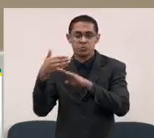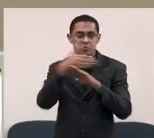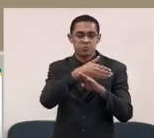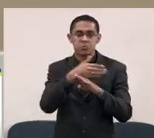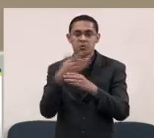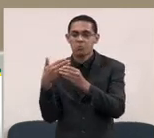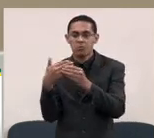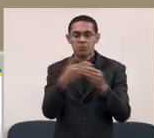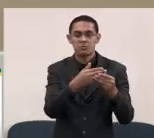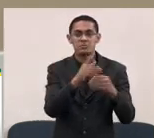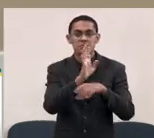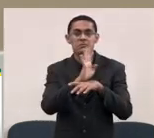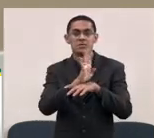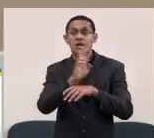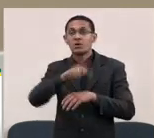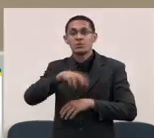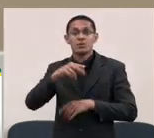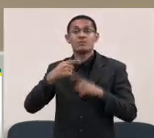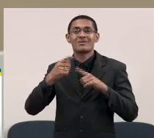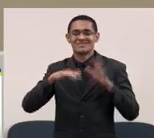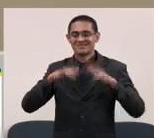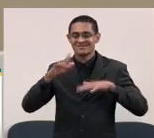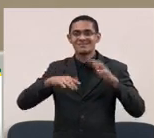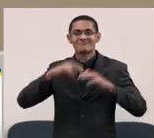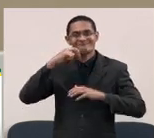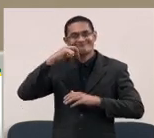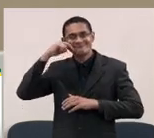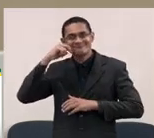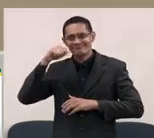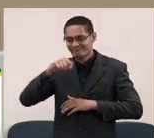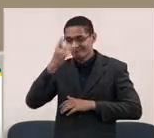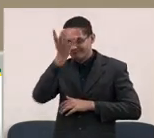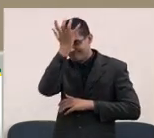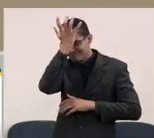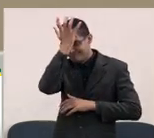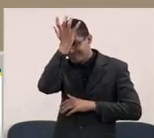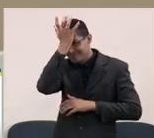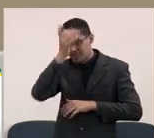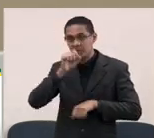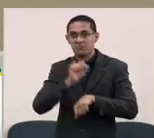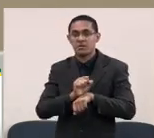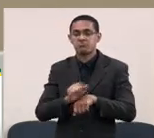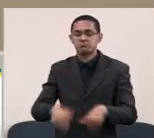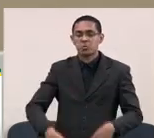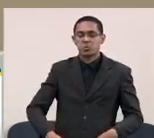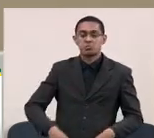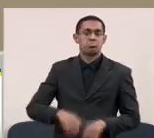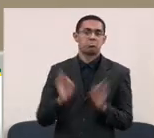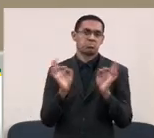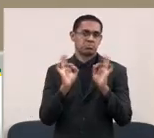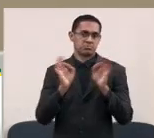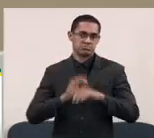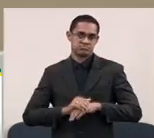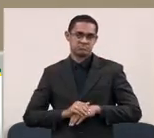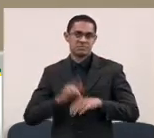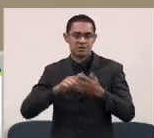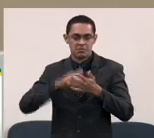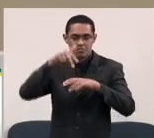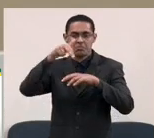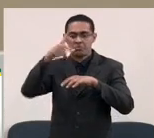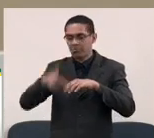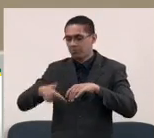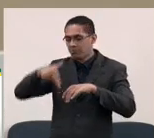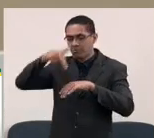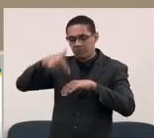autista, justamente por conta desse constrangimento, porque o autista dificilmente fica parado. Então, as crianças descem, as crianças